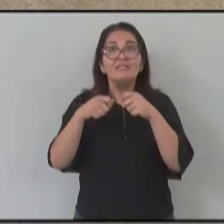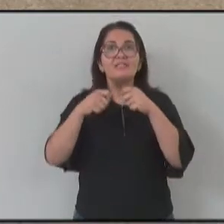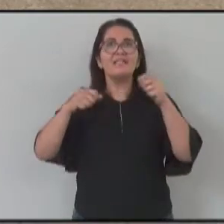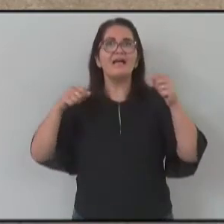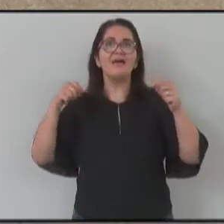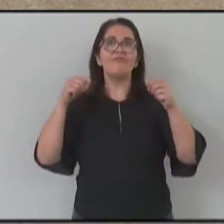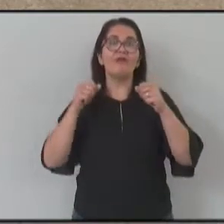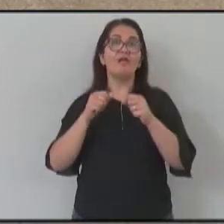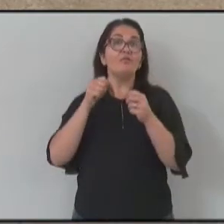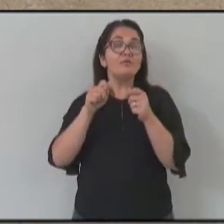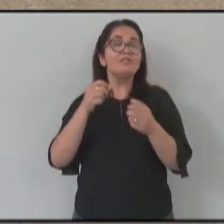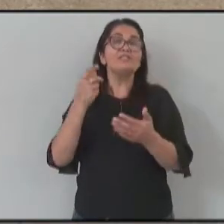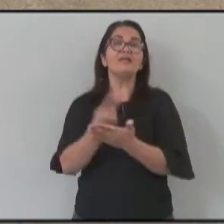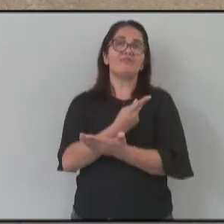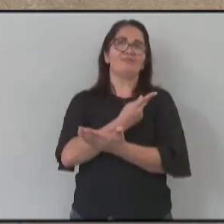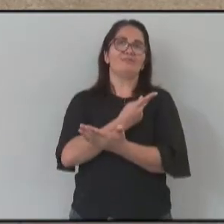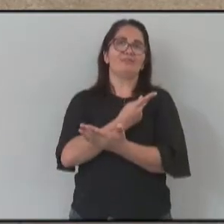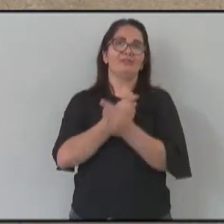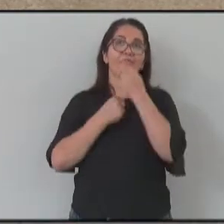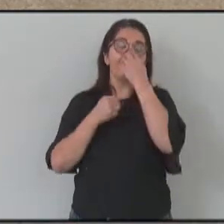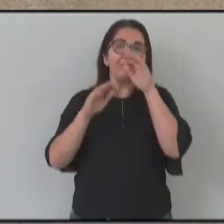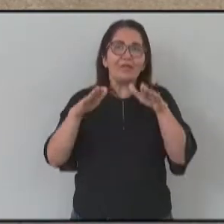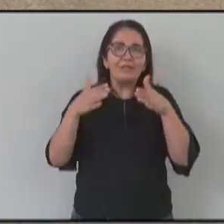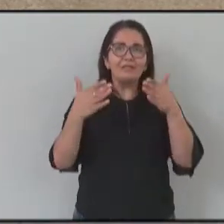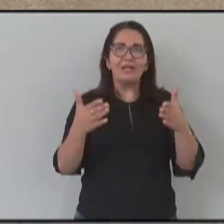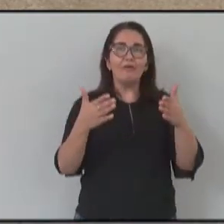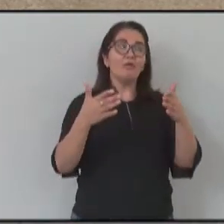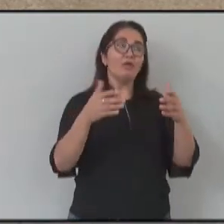são plantas de região praiana.